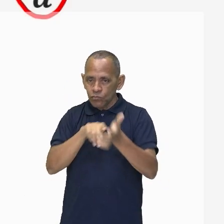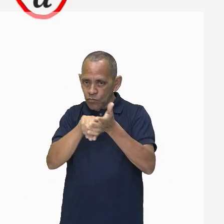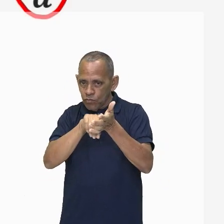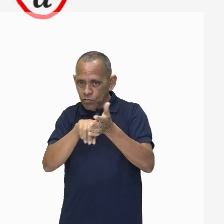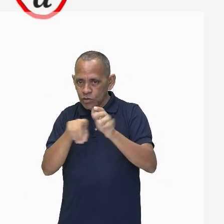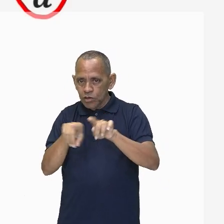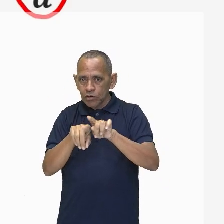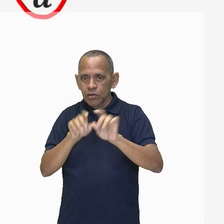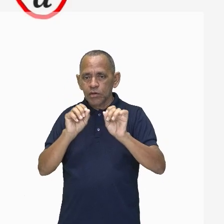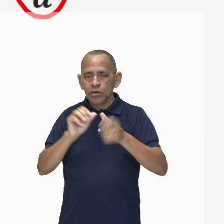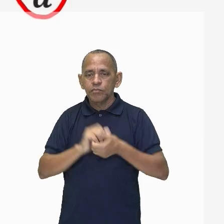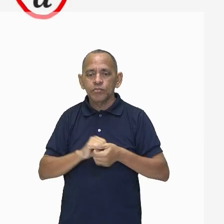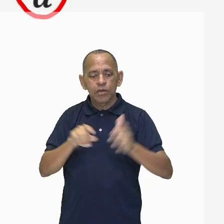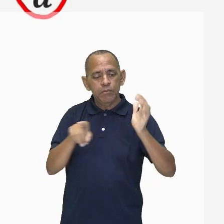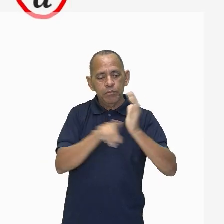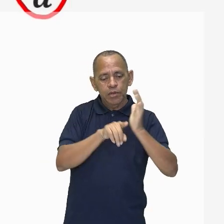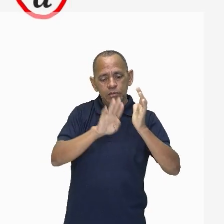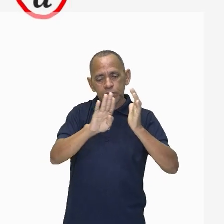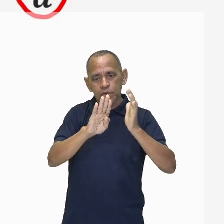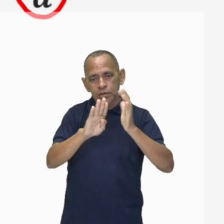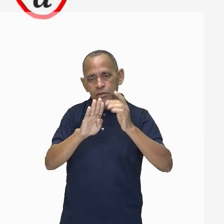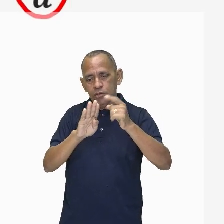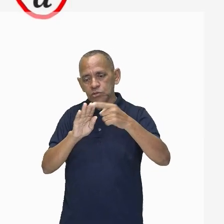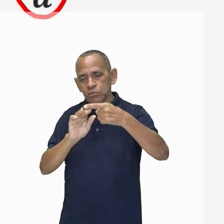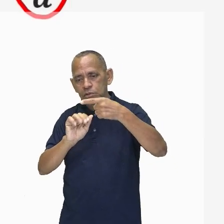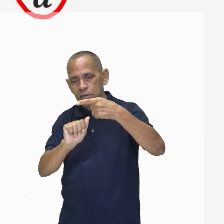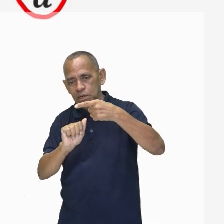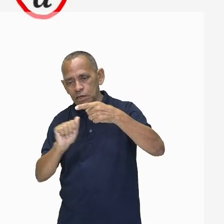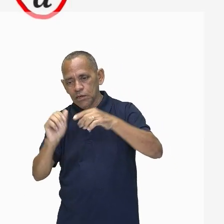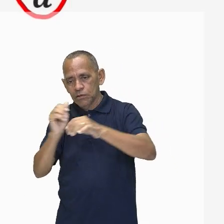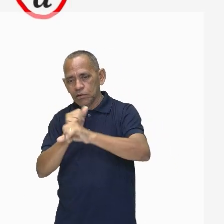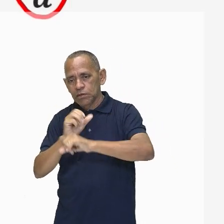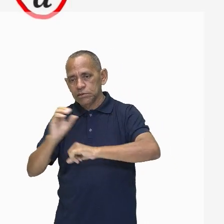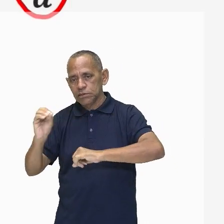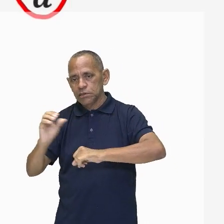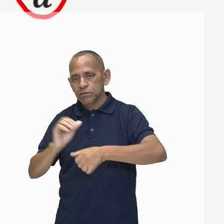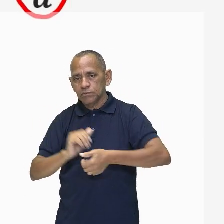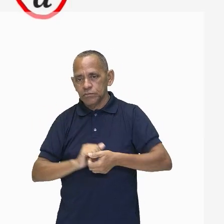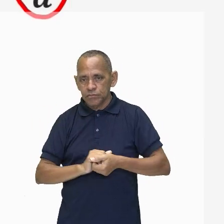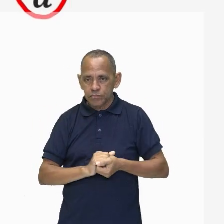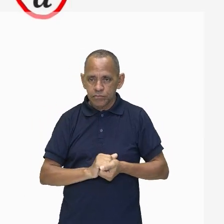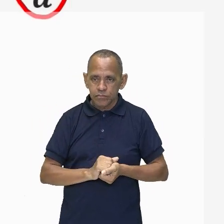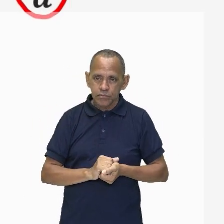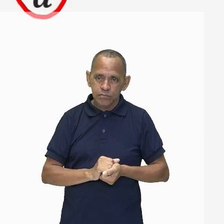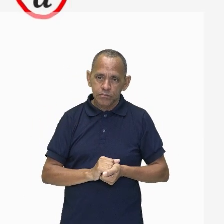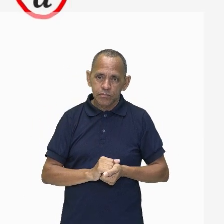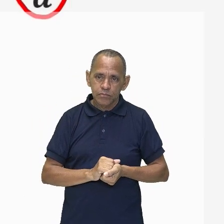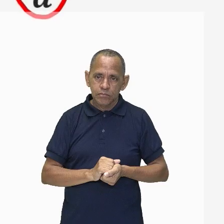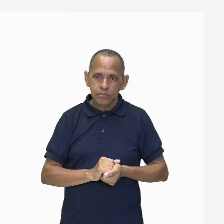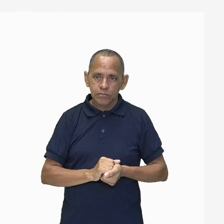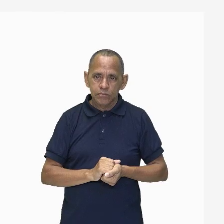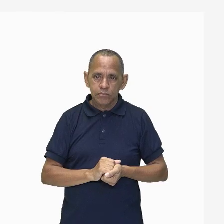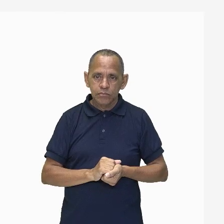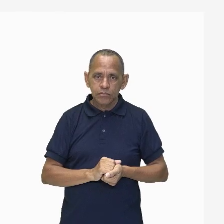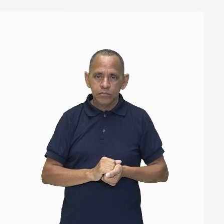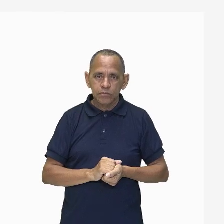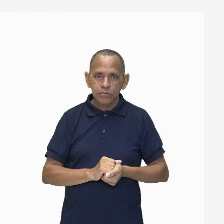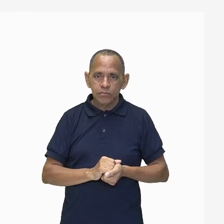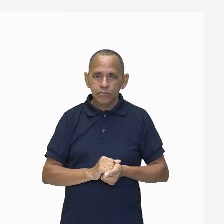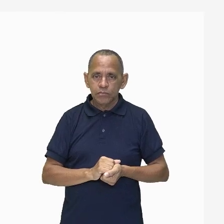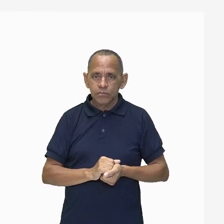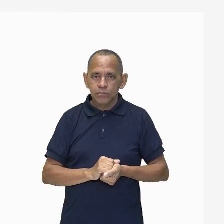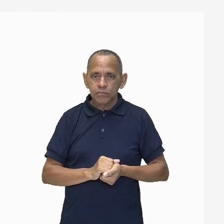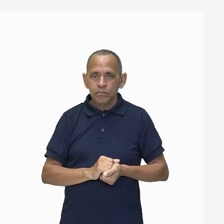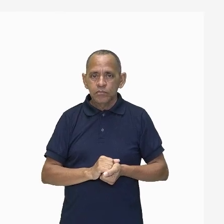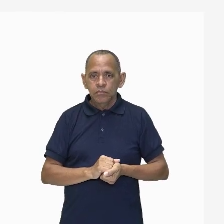só menos b sobre a e zero, tá ok? Esse é o ponto. Vamos a um exemplo para que fique mais claro, então?